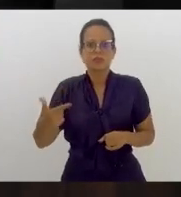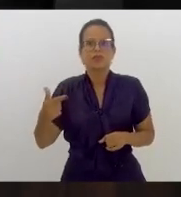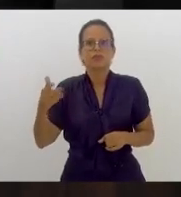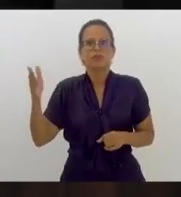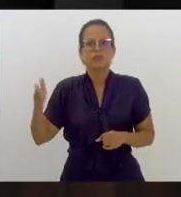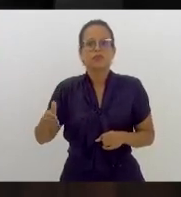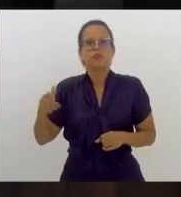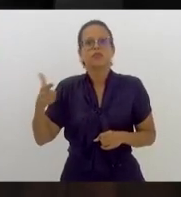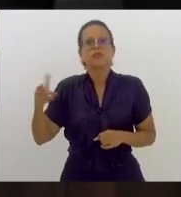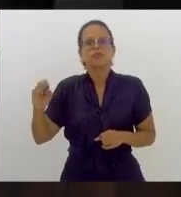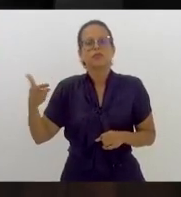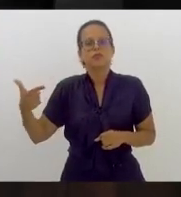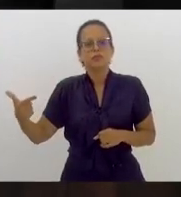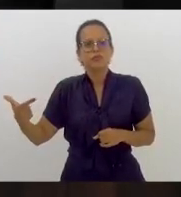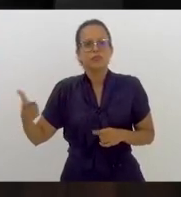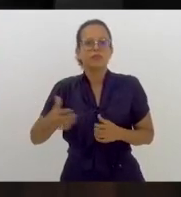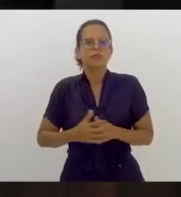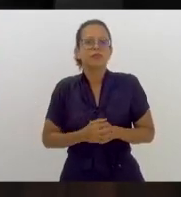simplificação,